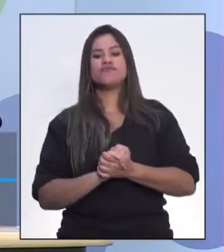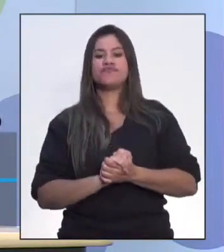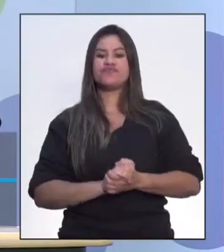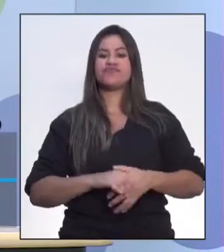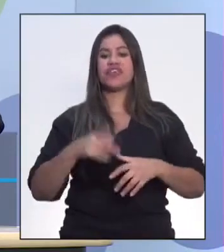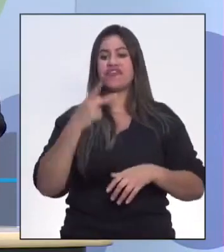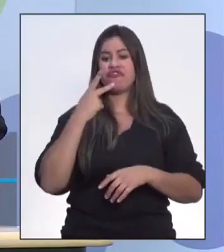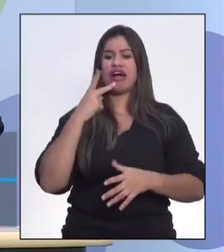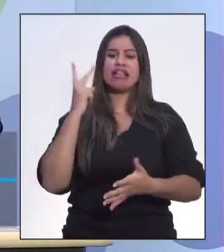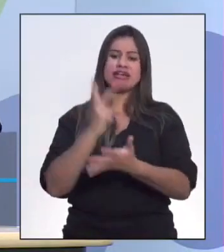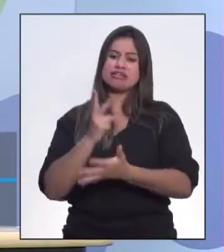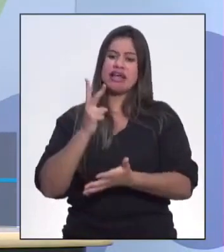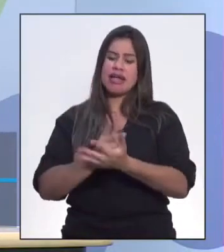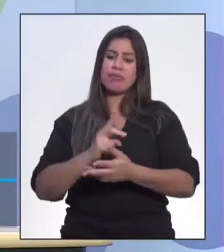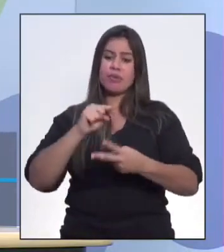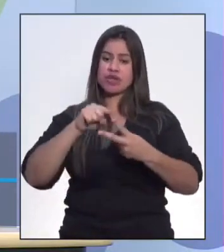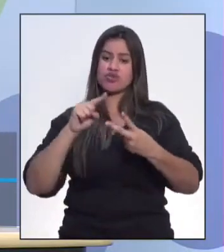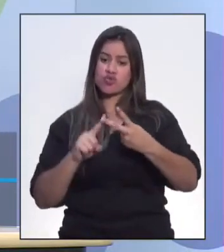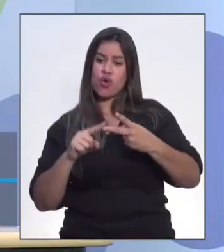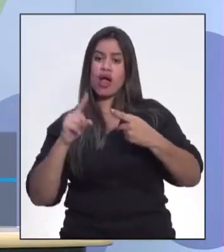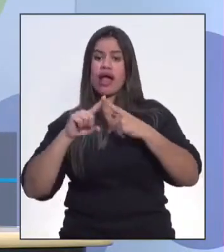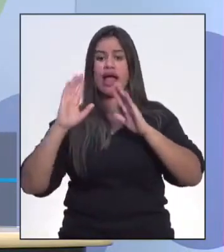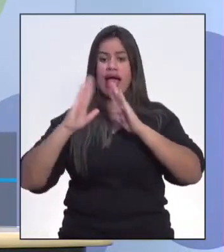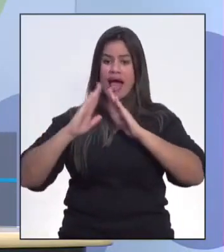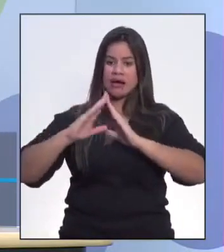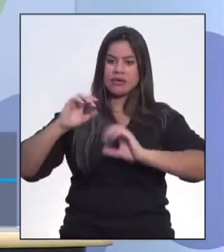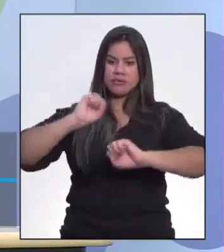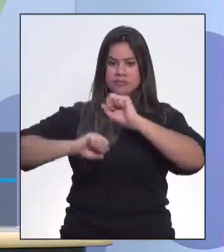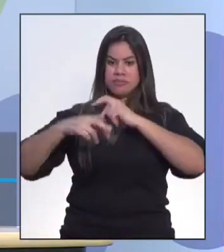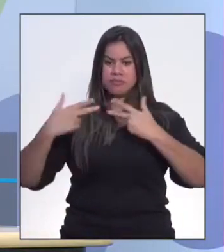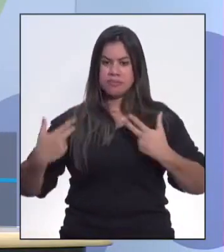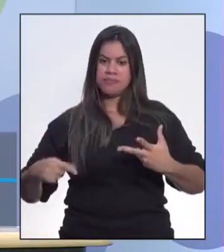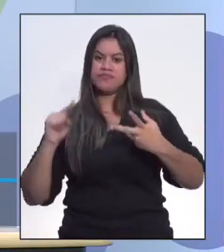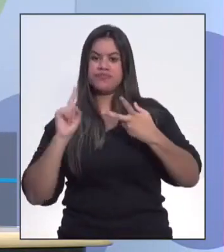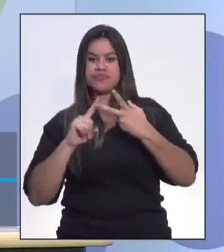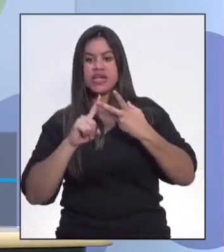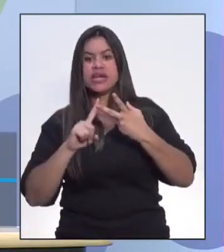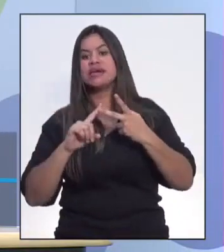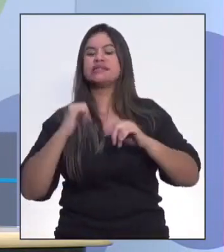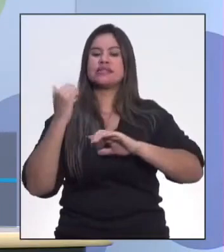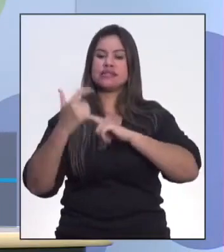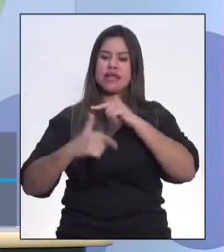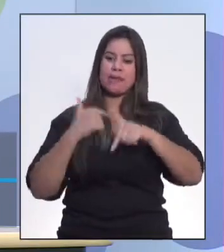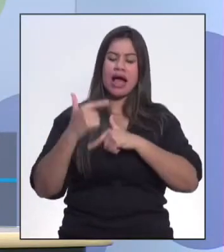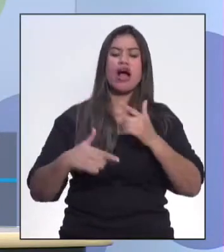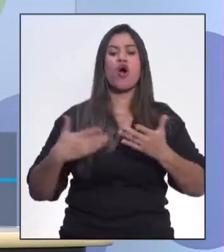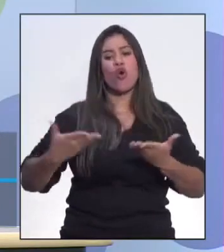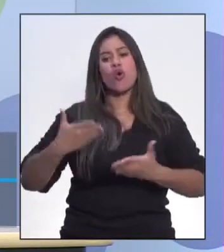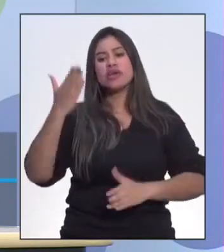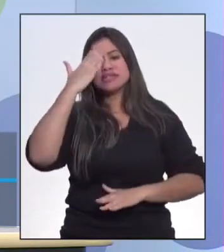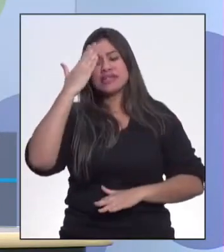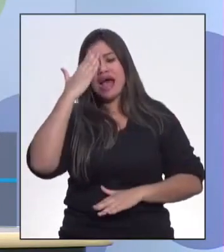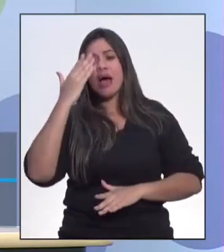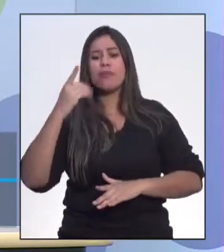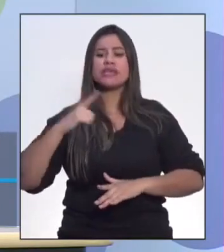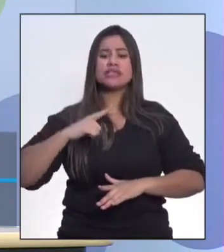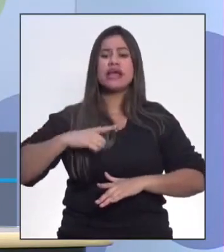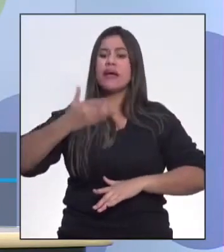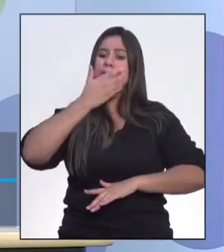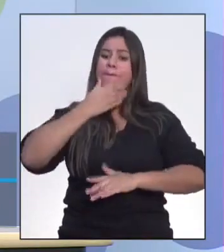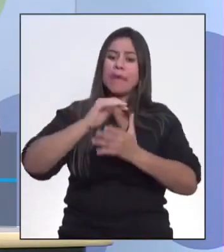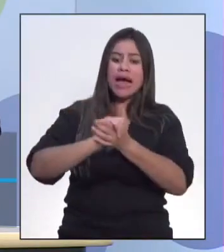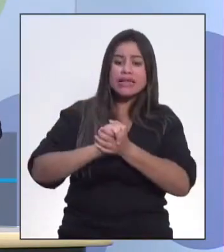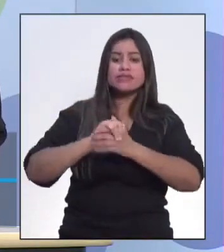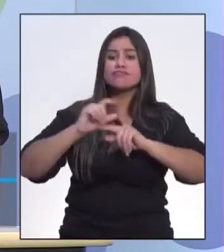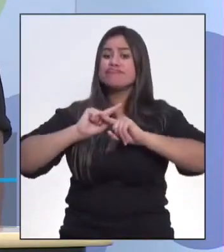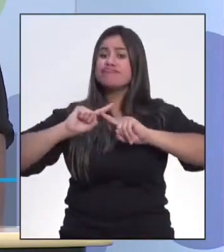que a gente fala sobre essa dupla jornada. A gente sabe que hoje a gente tem relacionamentos e pessoas que dividem essas funções em casa, mas